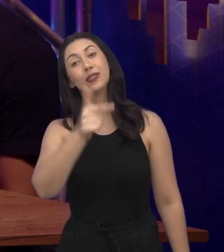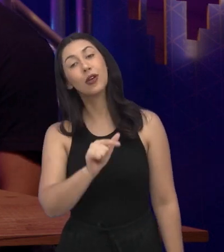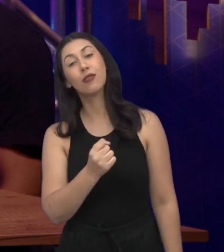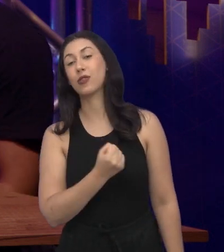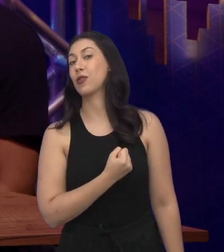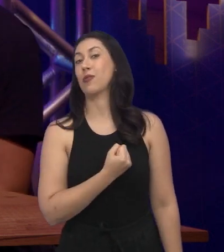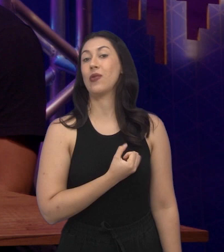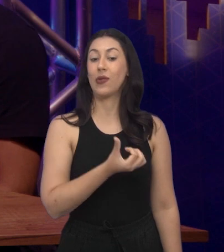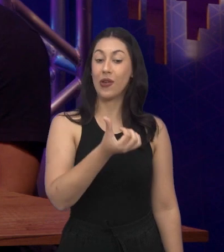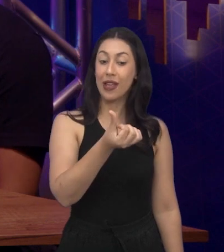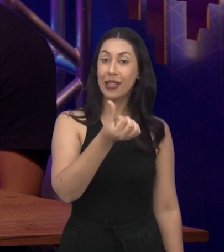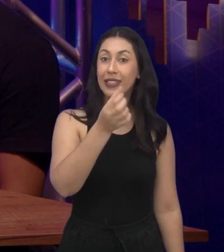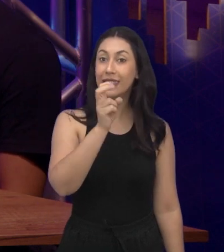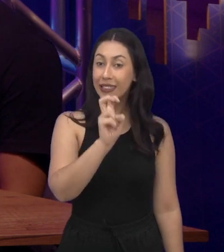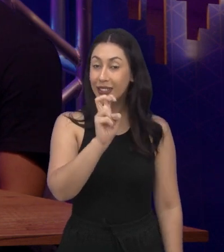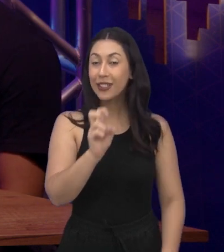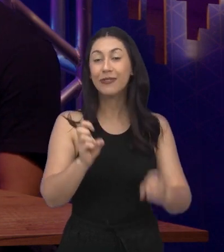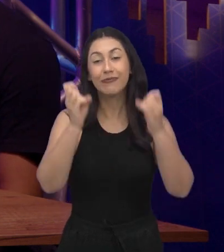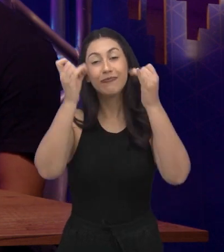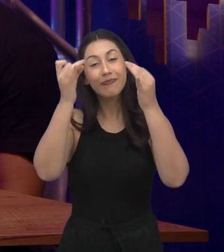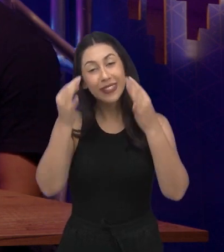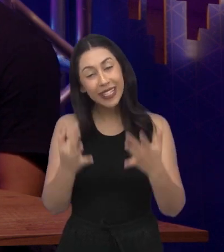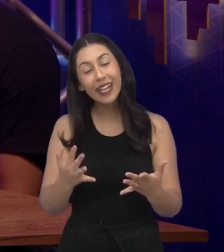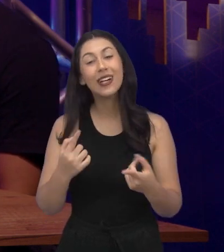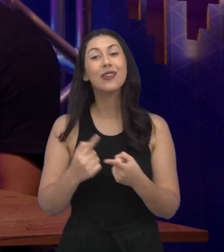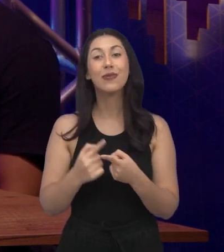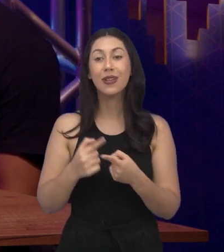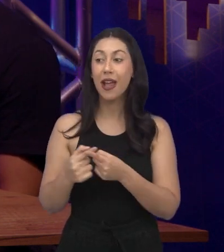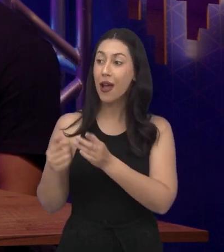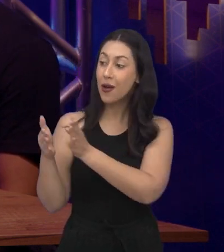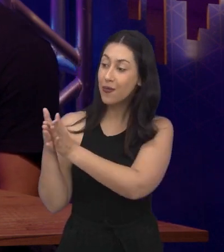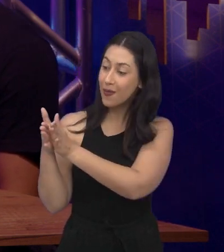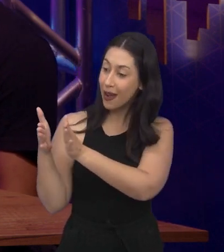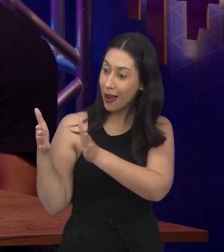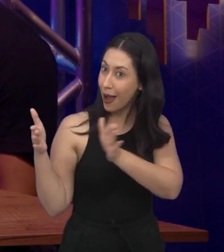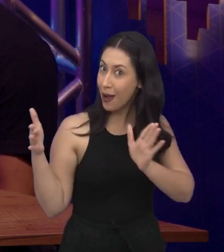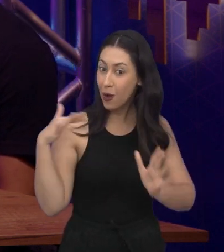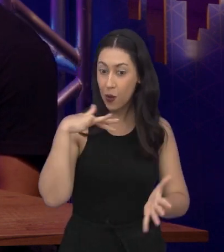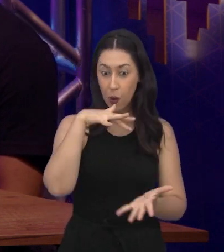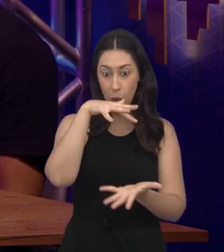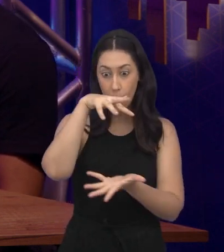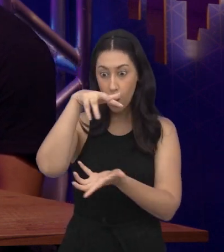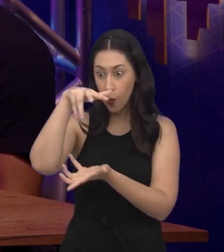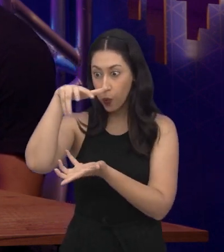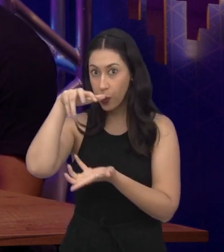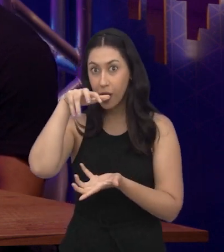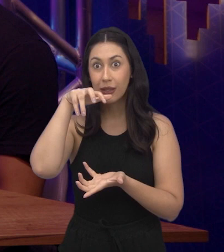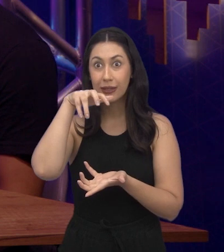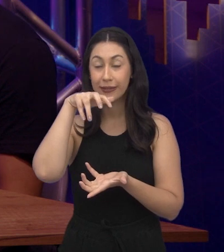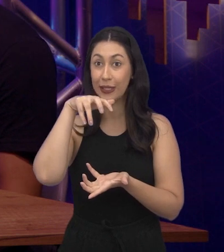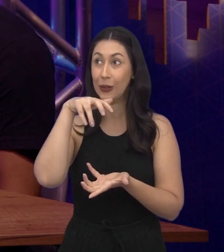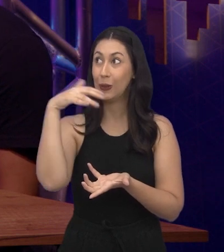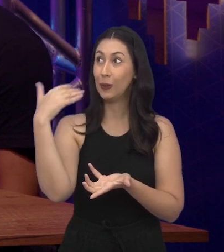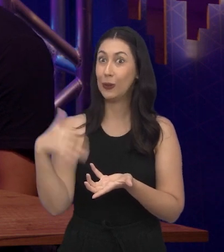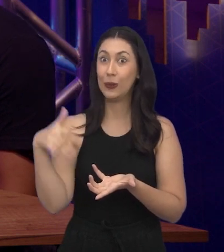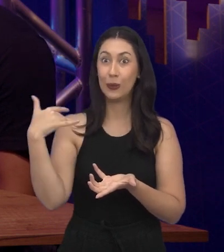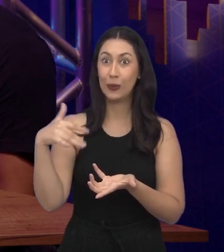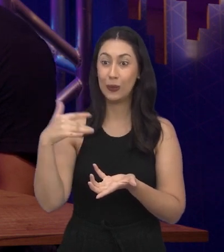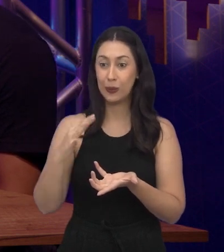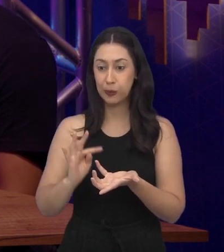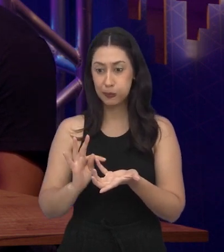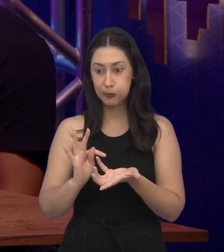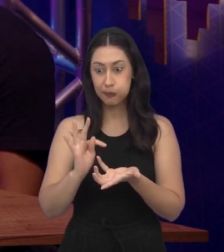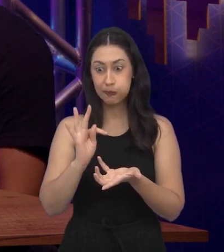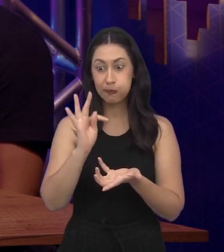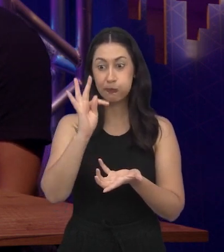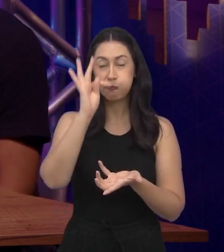episódio 65 para falar, porque nesse meio tempo aí, o planeta Terra, a humanidade já surpreendeu e